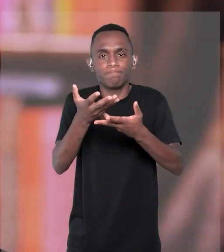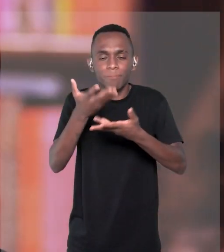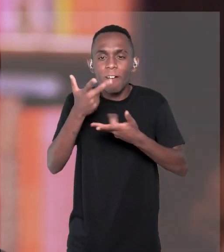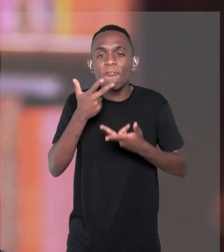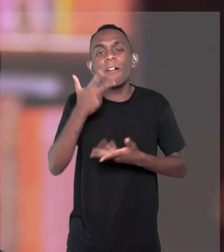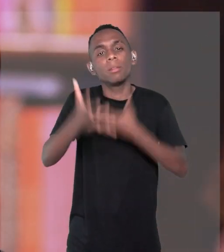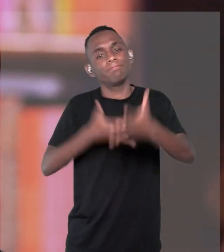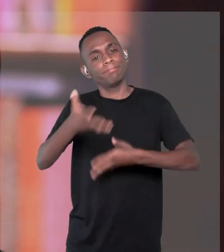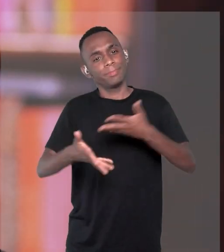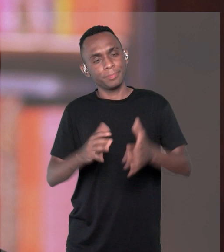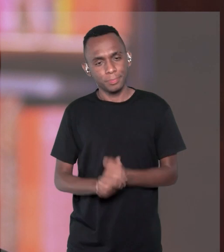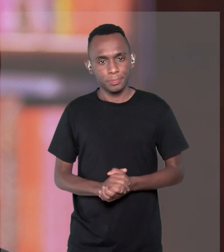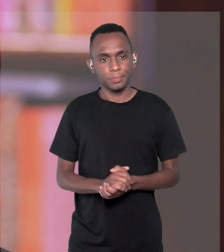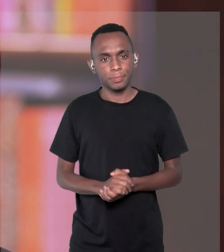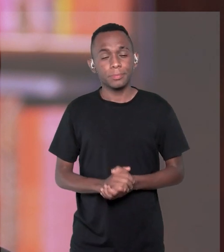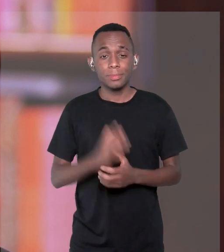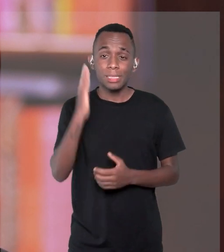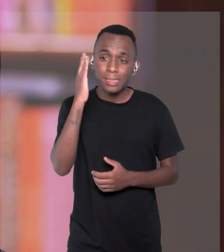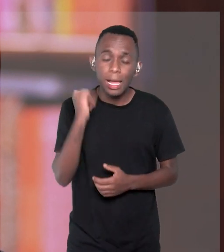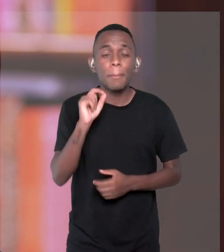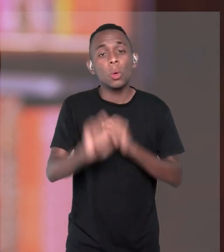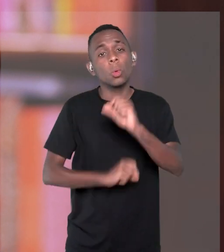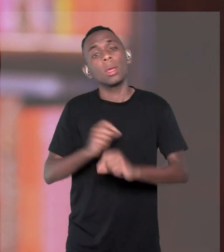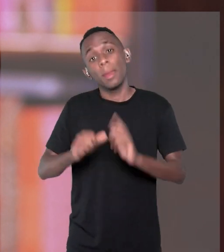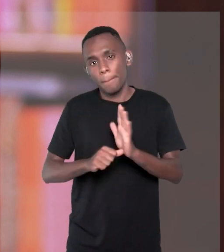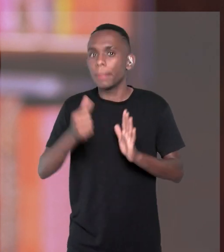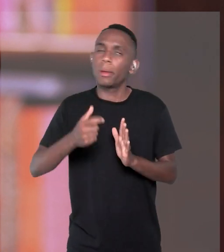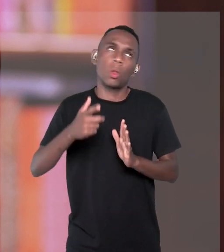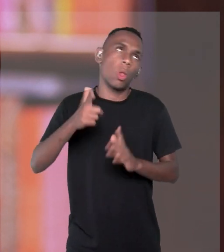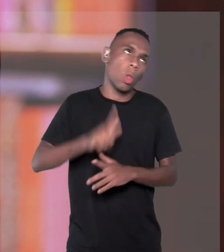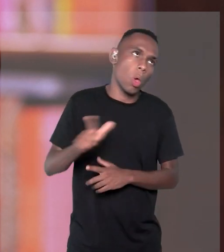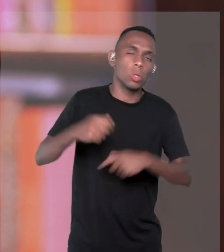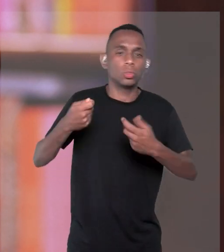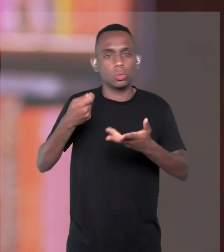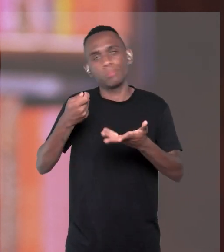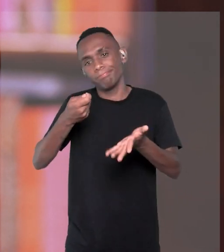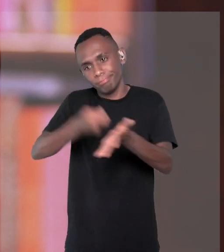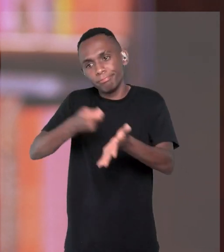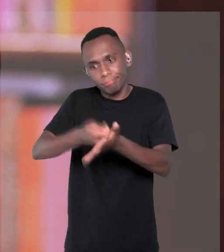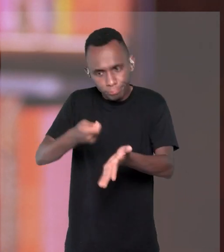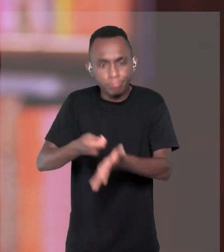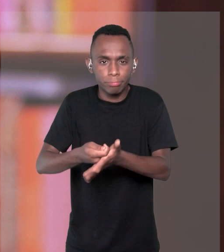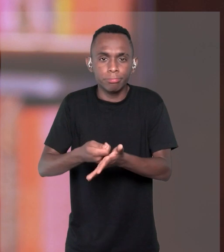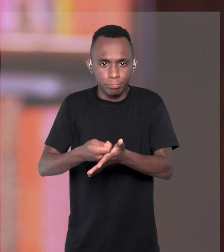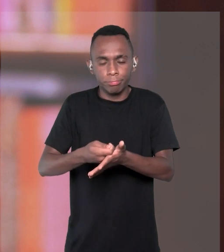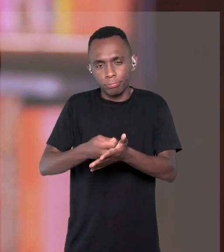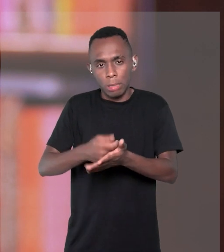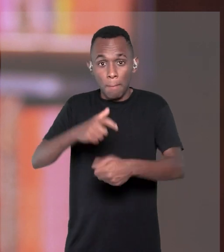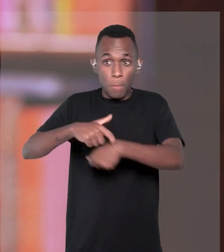a importância da palavra. Uma espectadora registra a fala de Rosisca com a câmera do